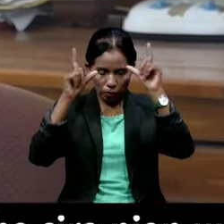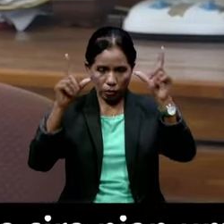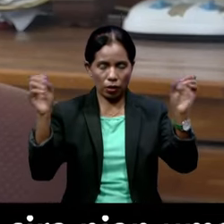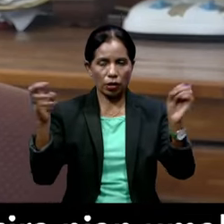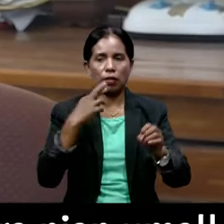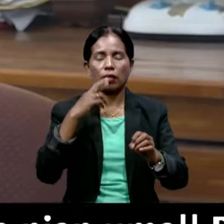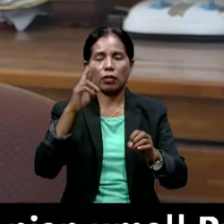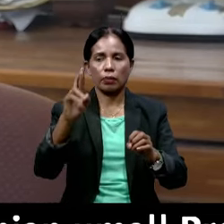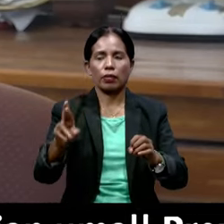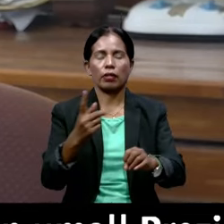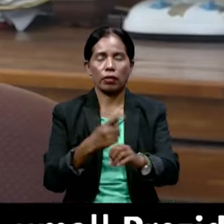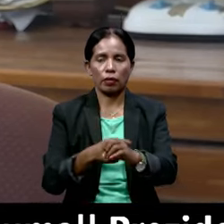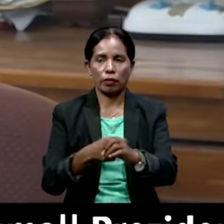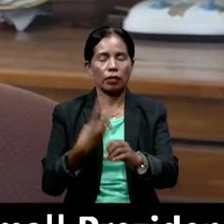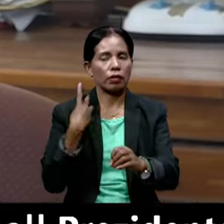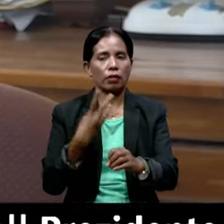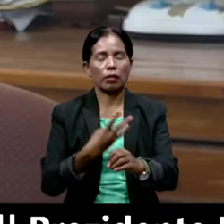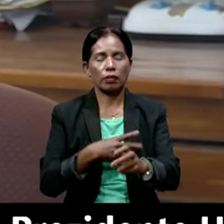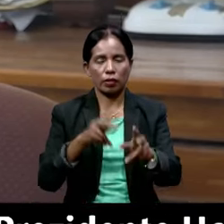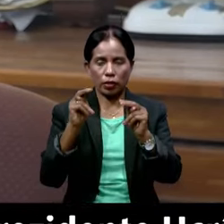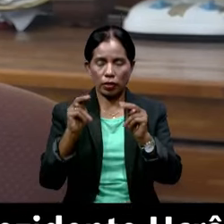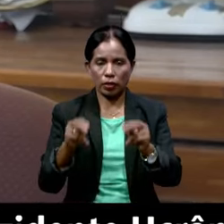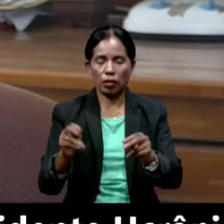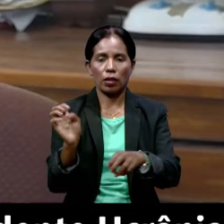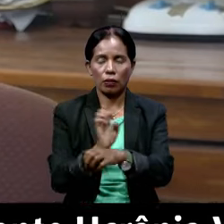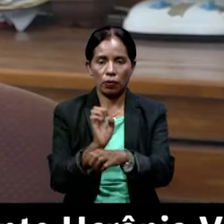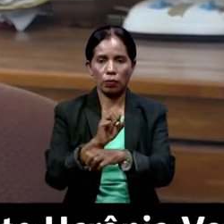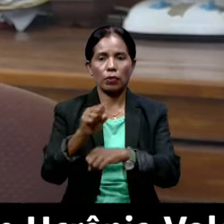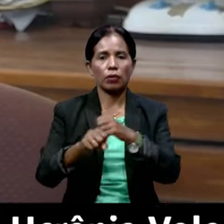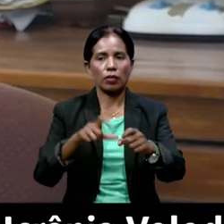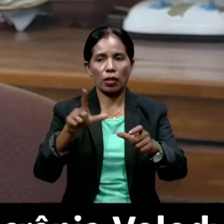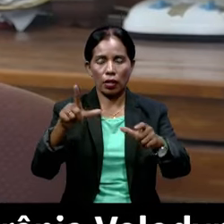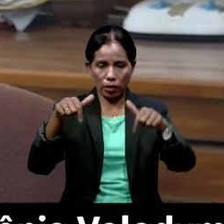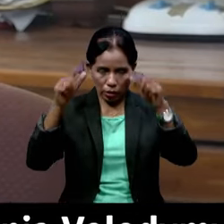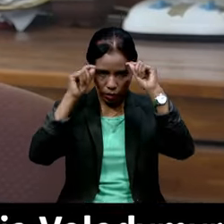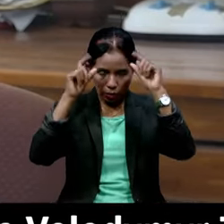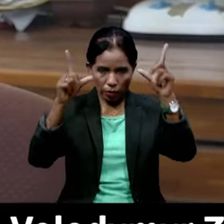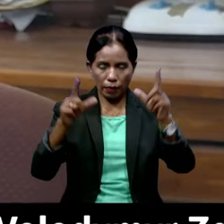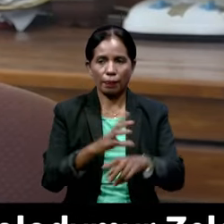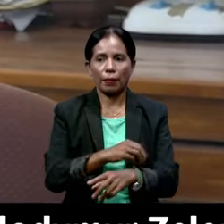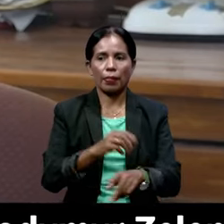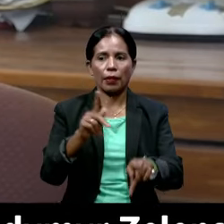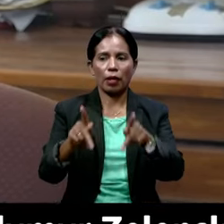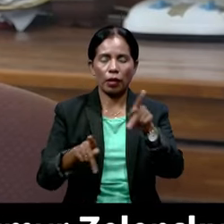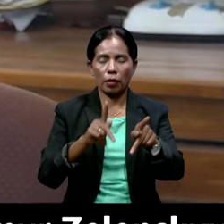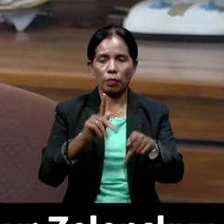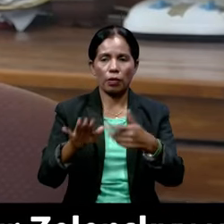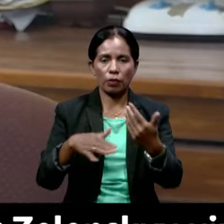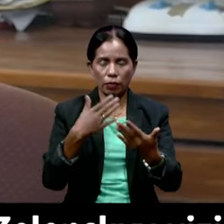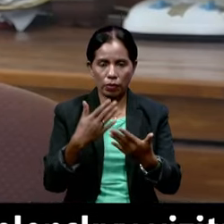corresponde ba situação balu nebe ita nia necessidades económicas, sociais ia Timor nia. Naturalmente, ema quando